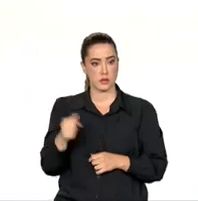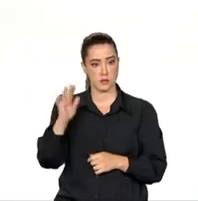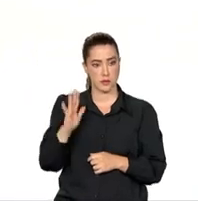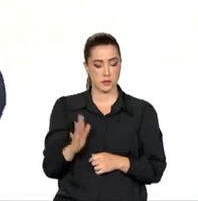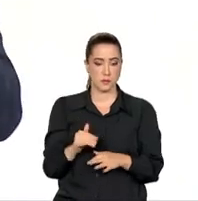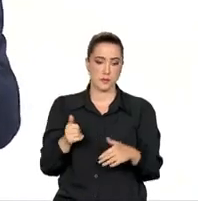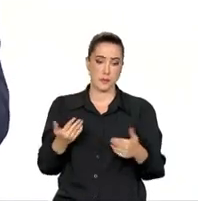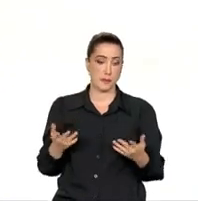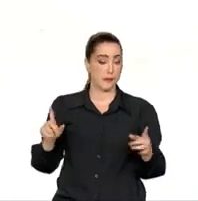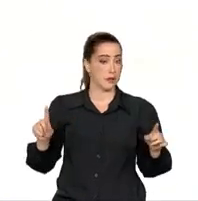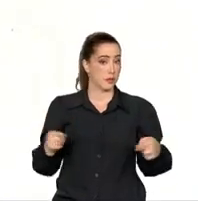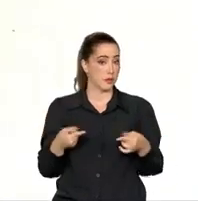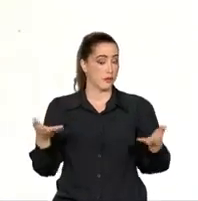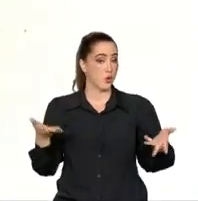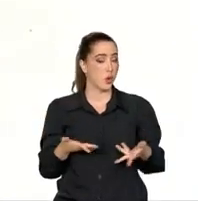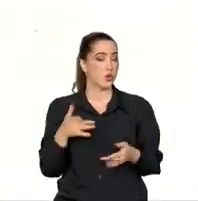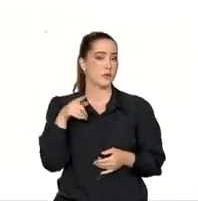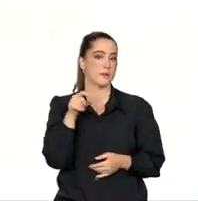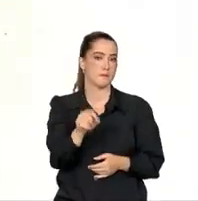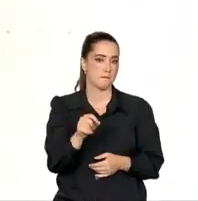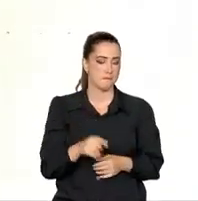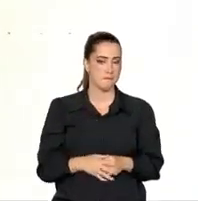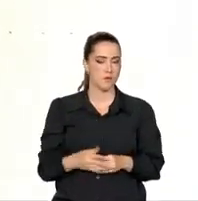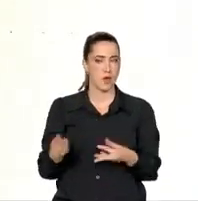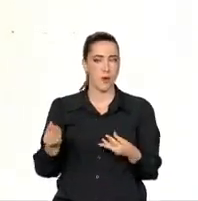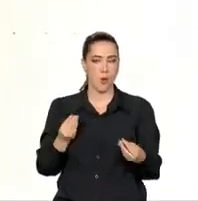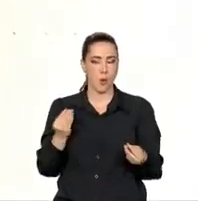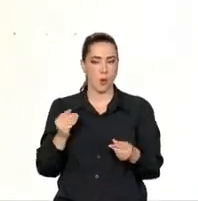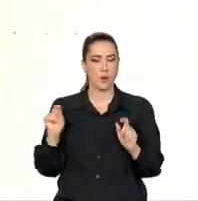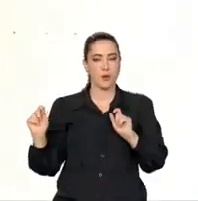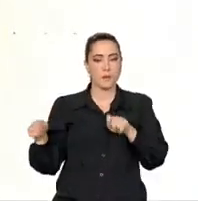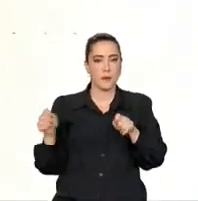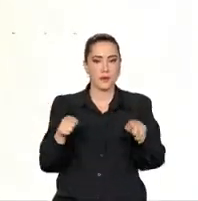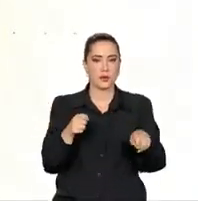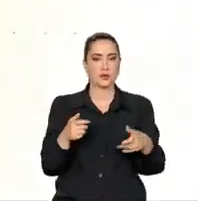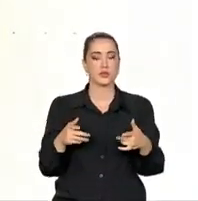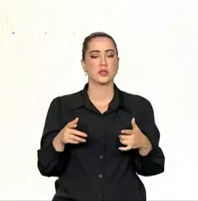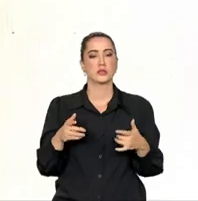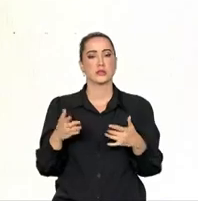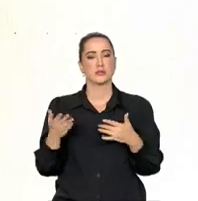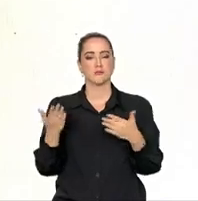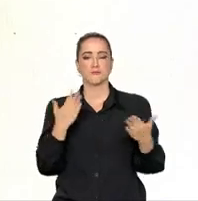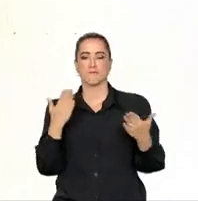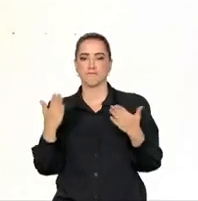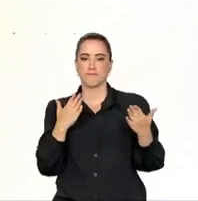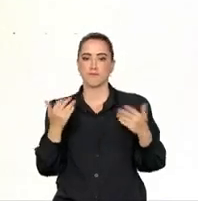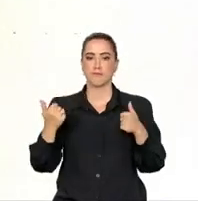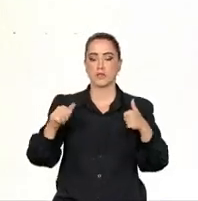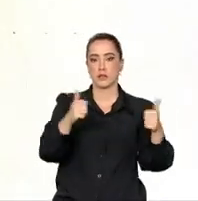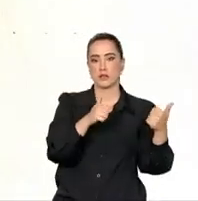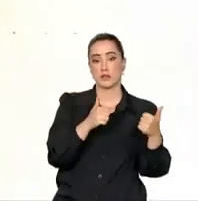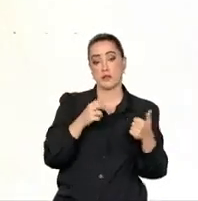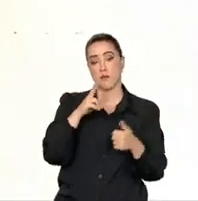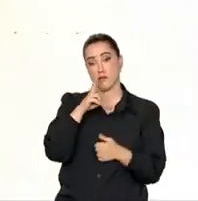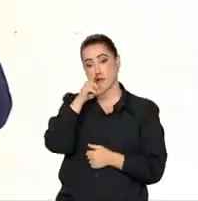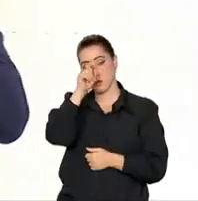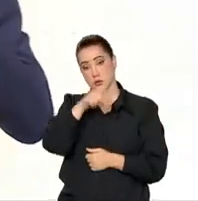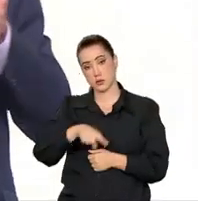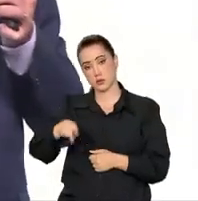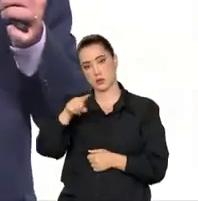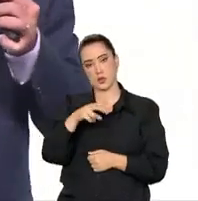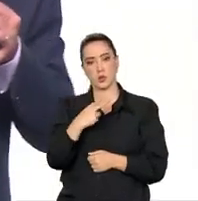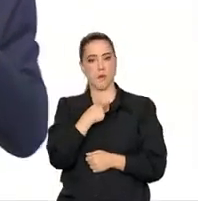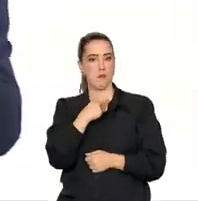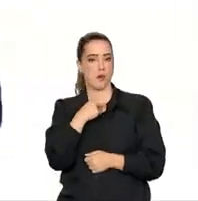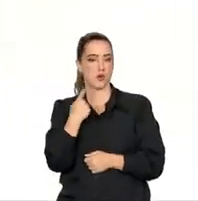aqui o desafio é como que a gente pode fazer um acompanhamento ainda mais forte. Não dá